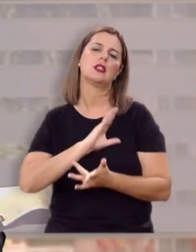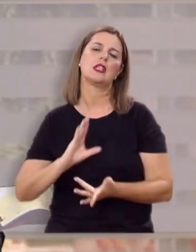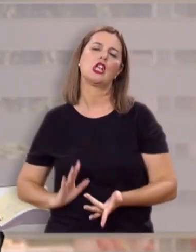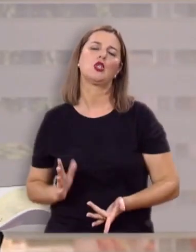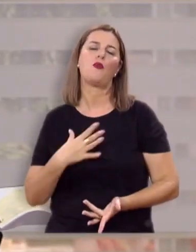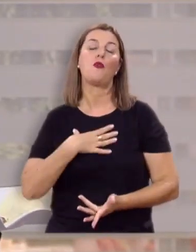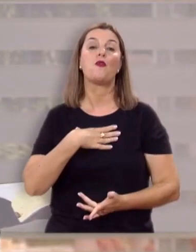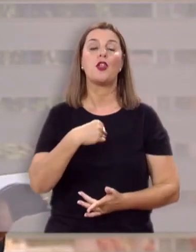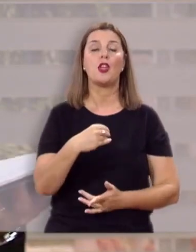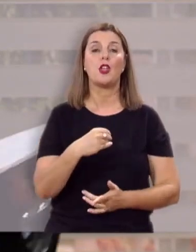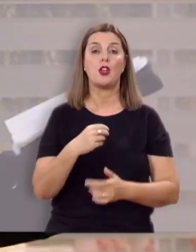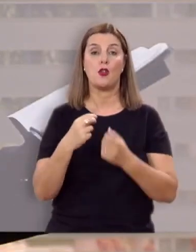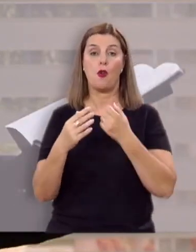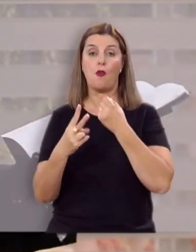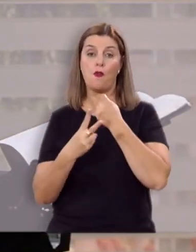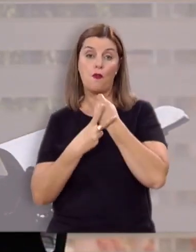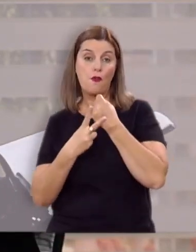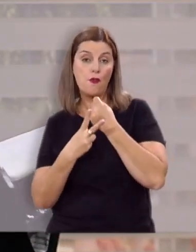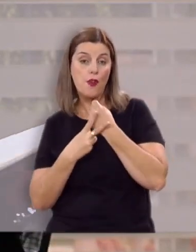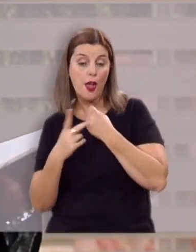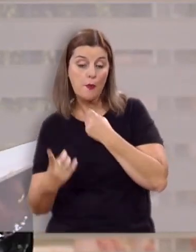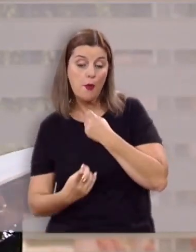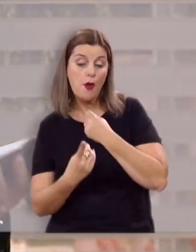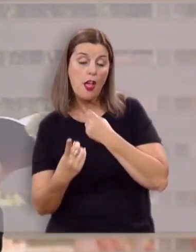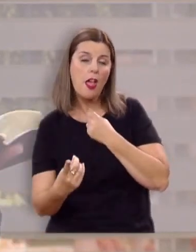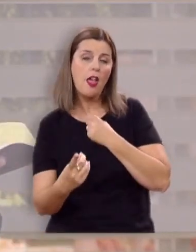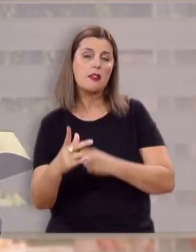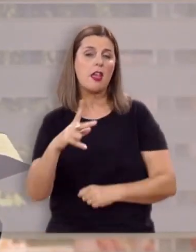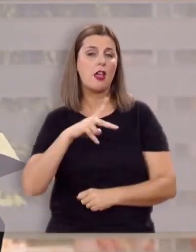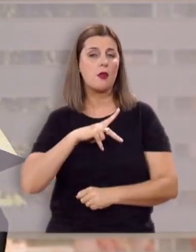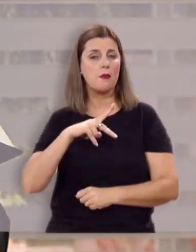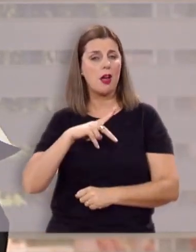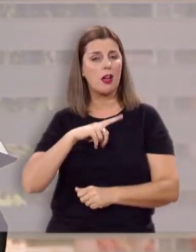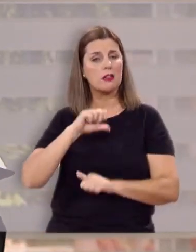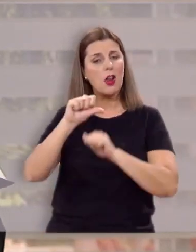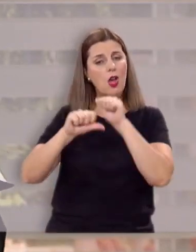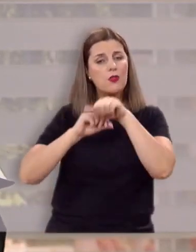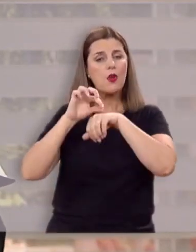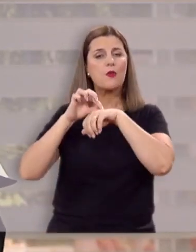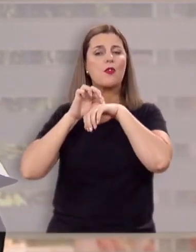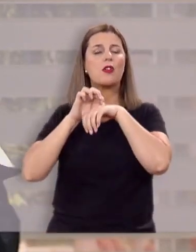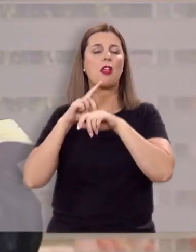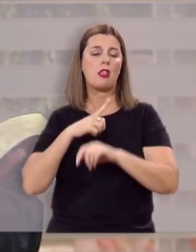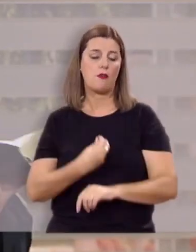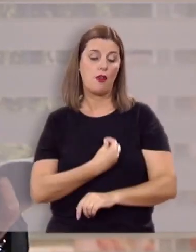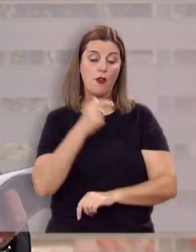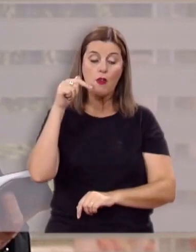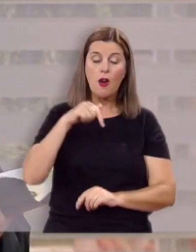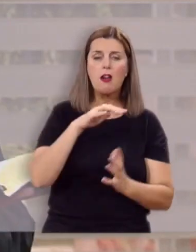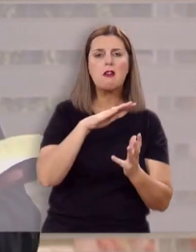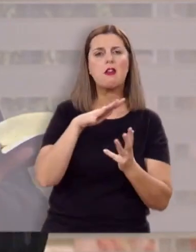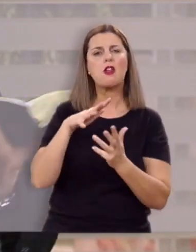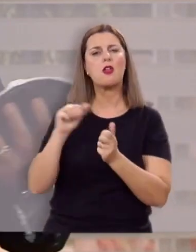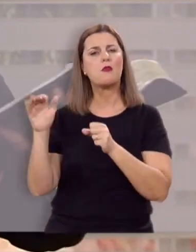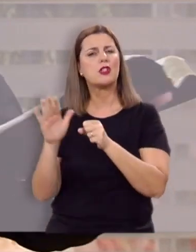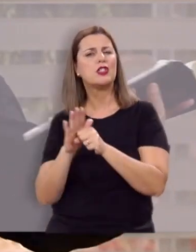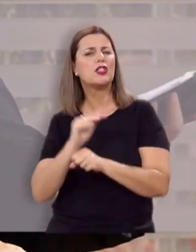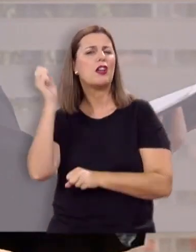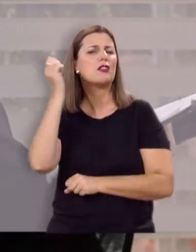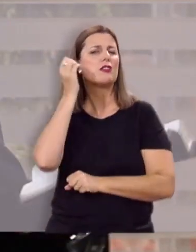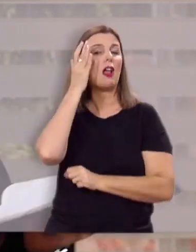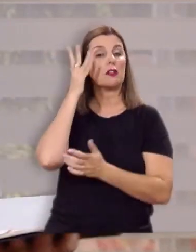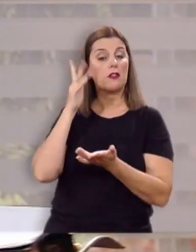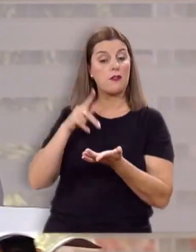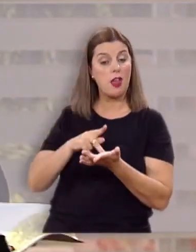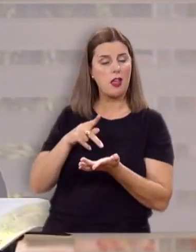Filho. O Verbo eterno, pessoal e divino se fez carne e habitou entre nós, cheio de